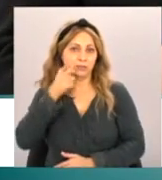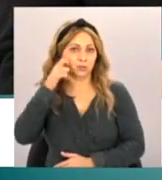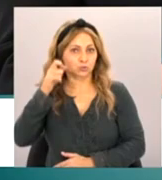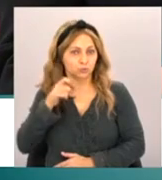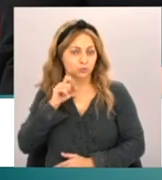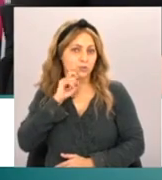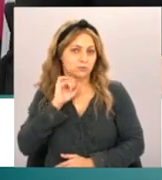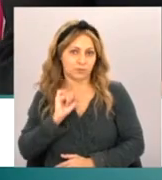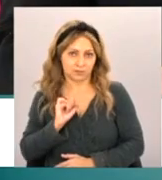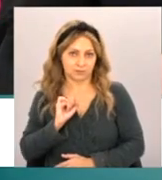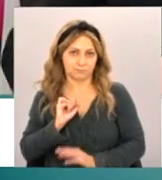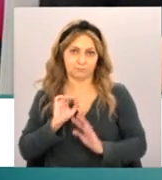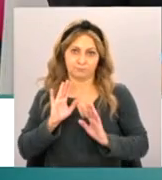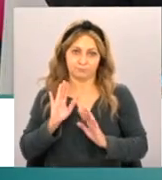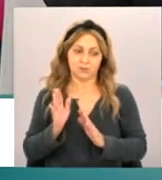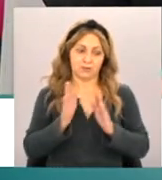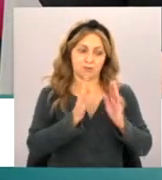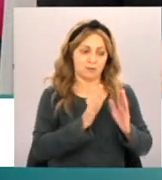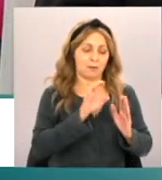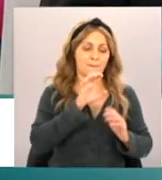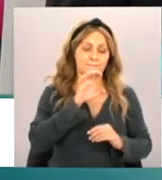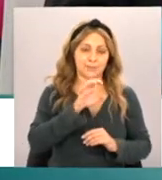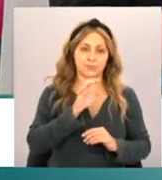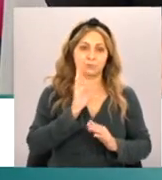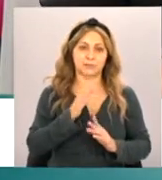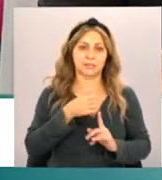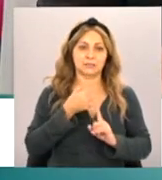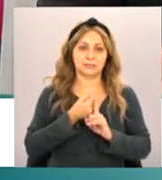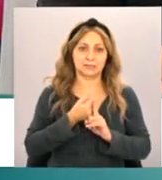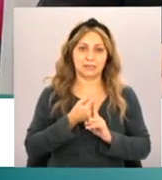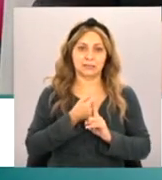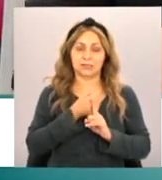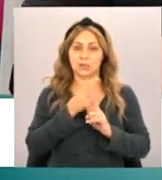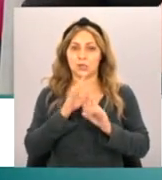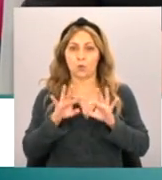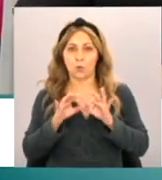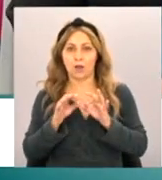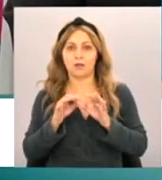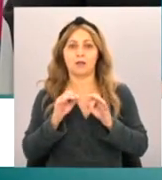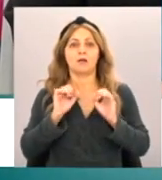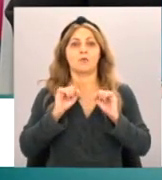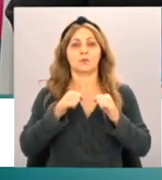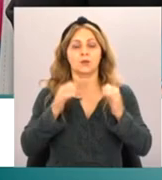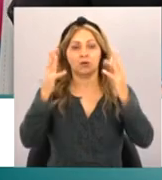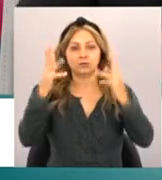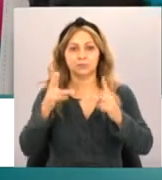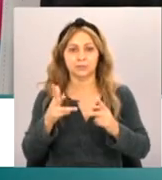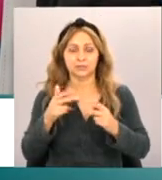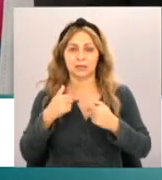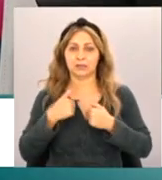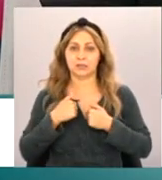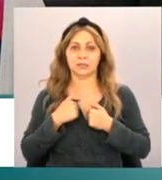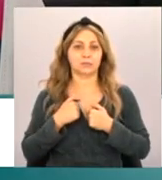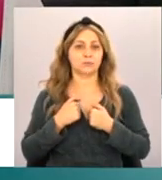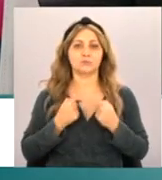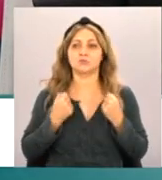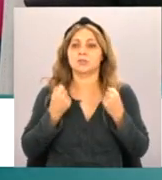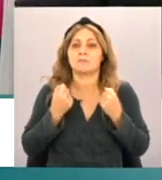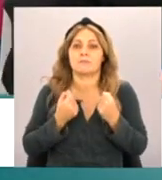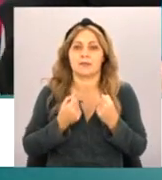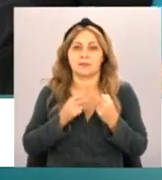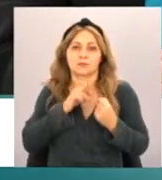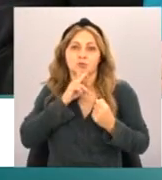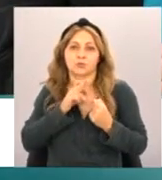a capacidade que o nosso país tem e o nosso país tem que lutar contra tratados com o Tratado orçamental nos impedem de responder a vida das pessoas da Fox em